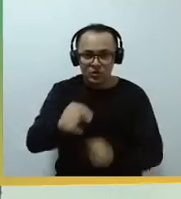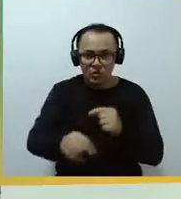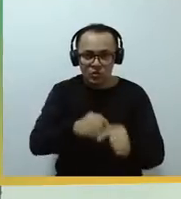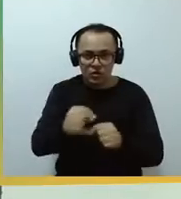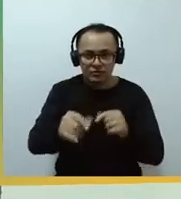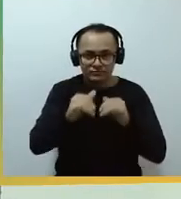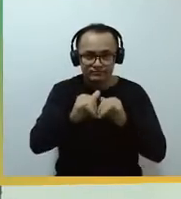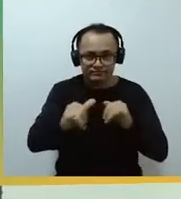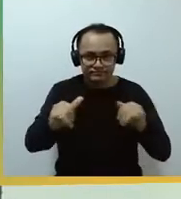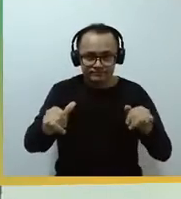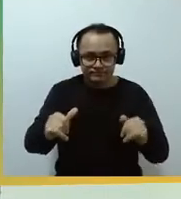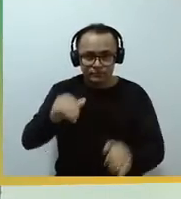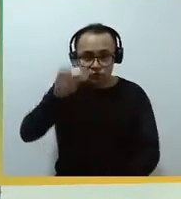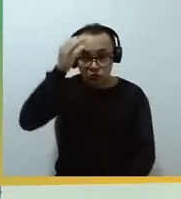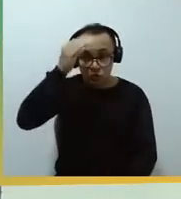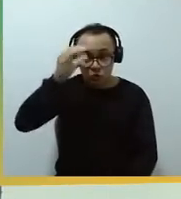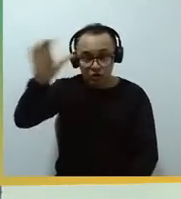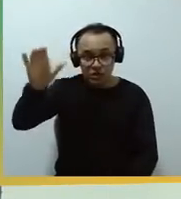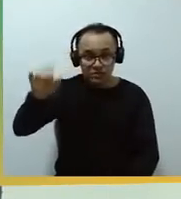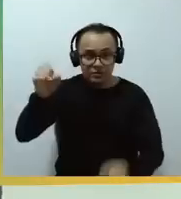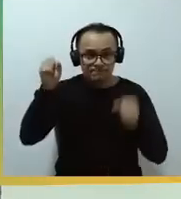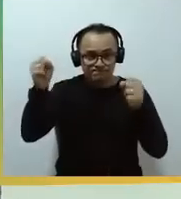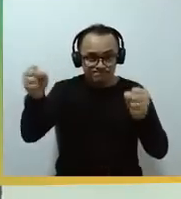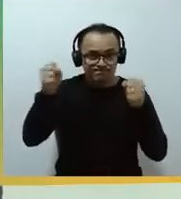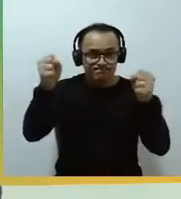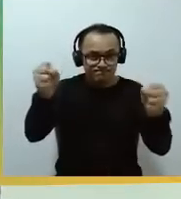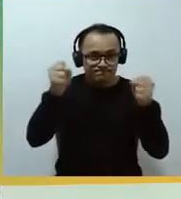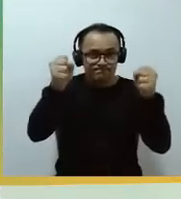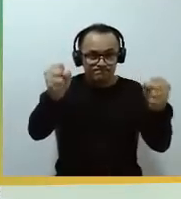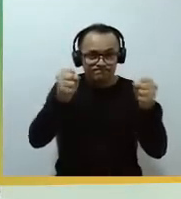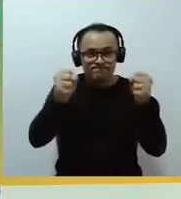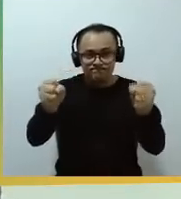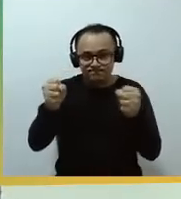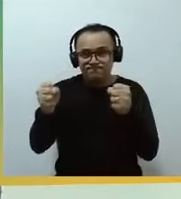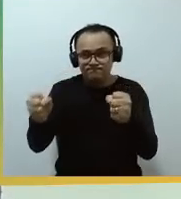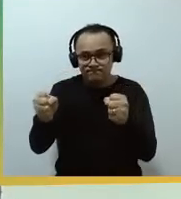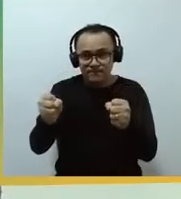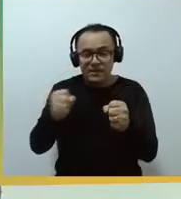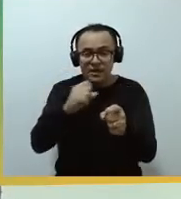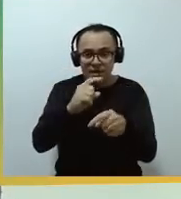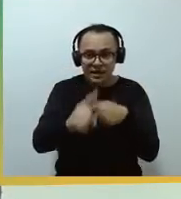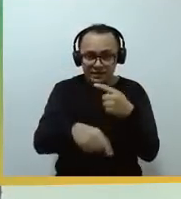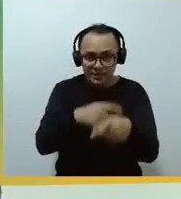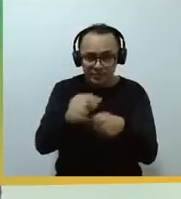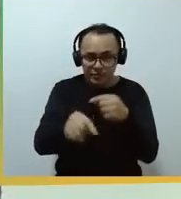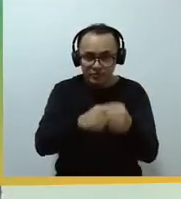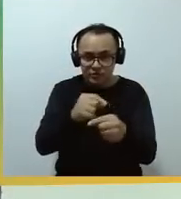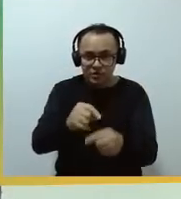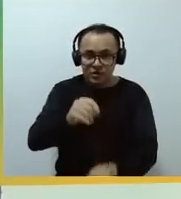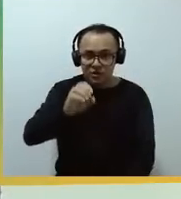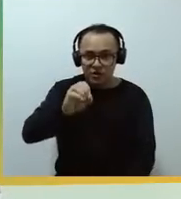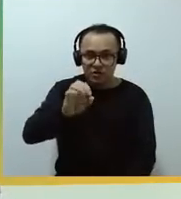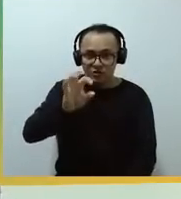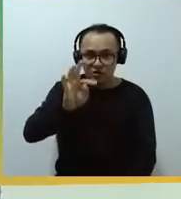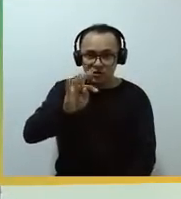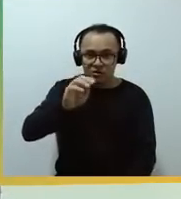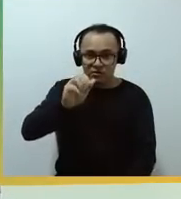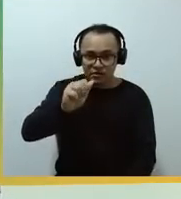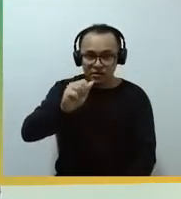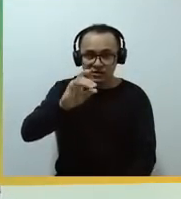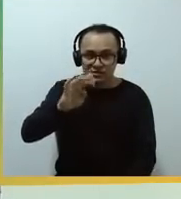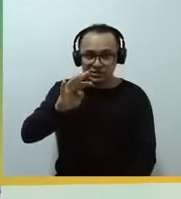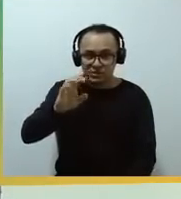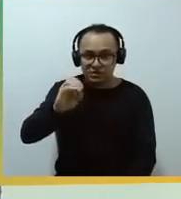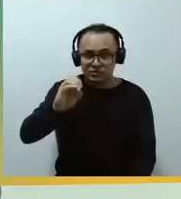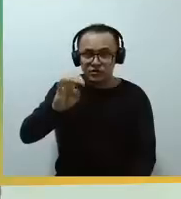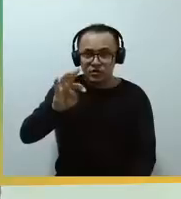Vereadores impedindo a ida do lixo de Lares para Curitibanos. Aí começamos a levar para o Otacílio Costa, a mesma coisa. Então, nós